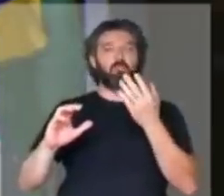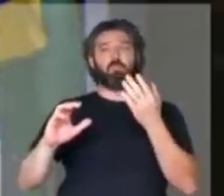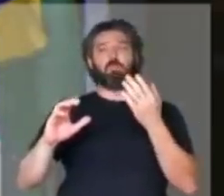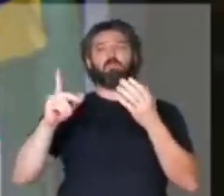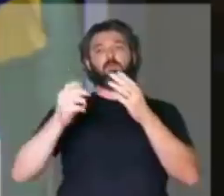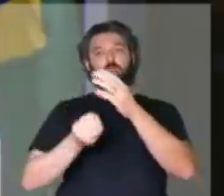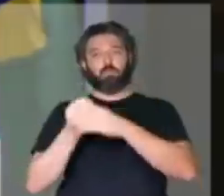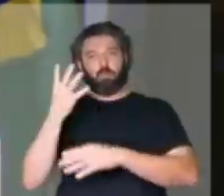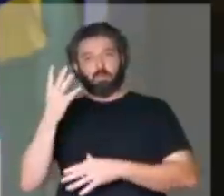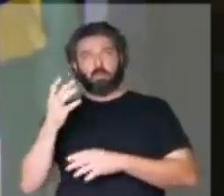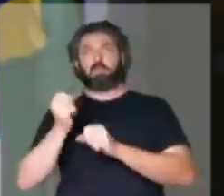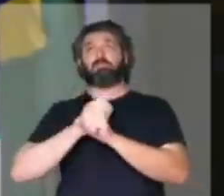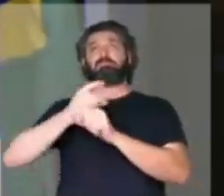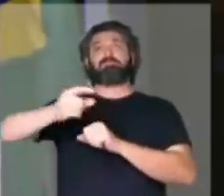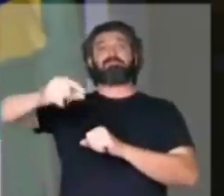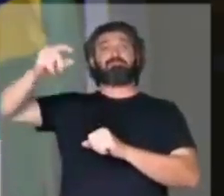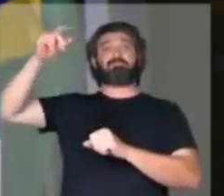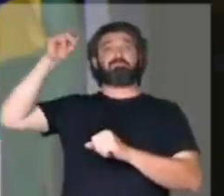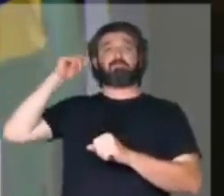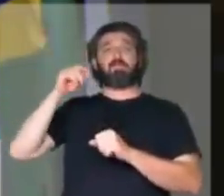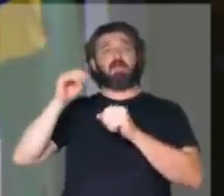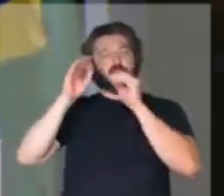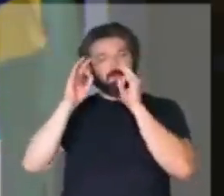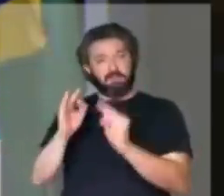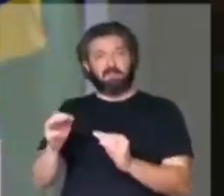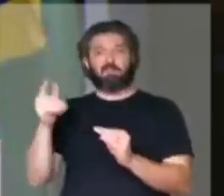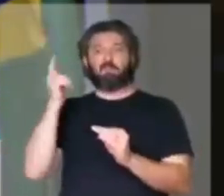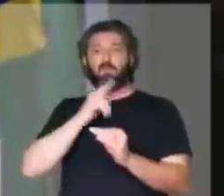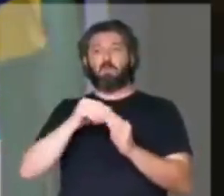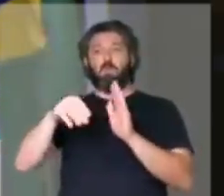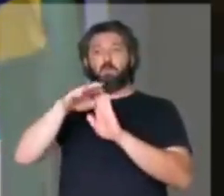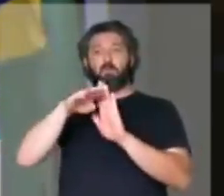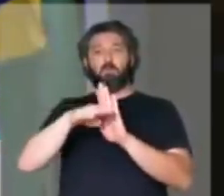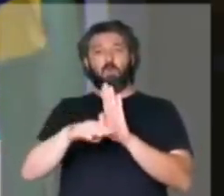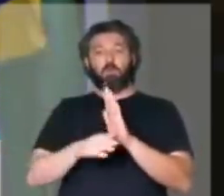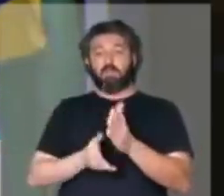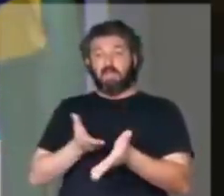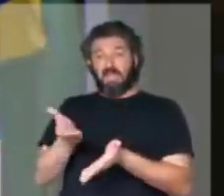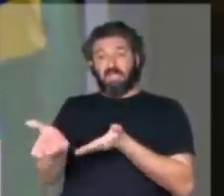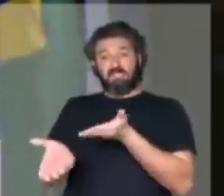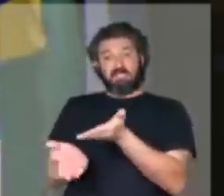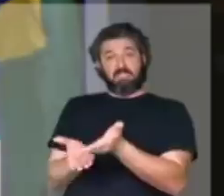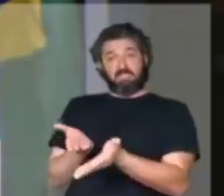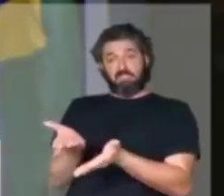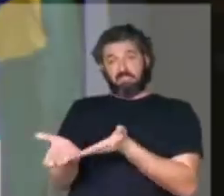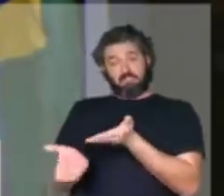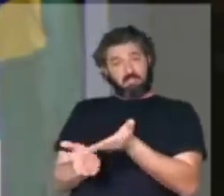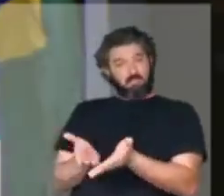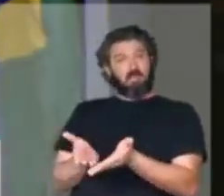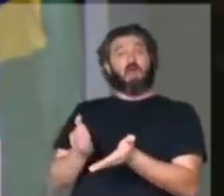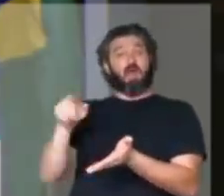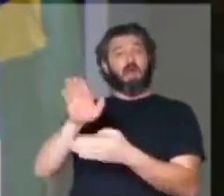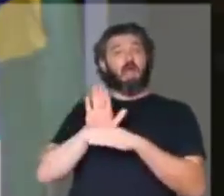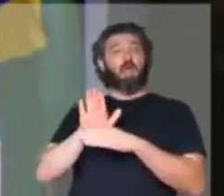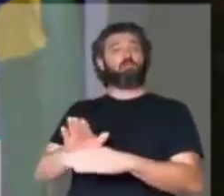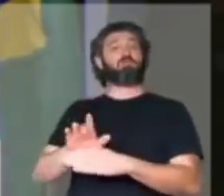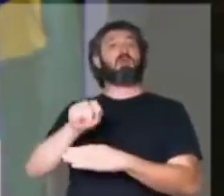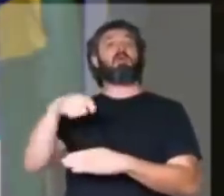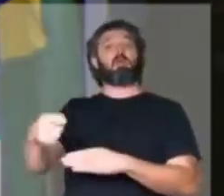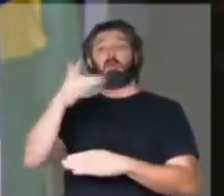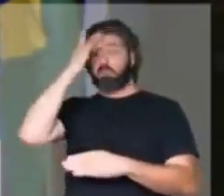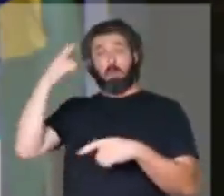foi criado décadas atrás justamente para ser um programa assistencial, serve para ajudar aqueles